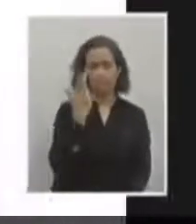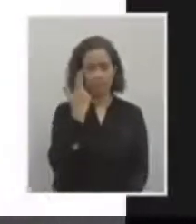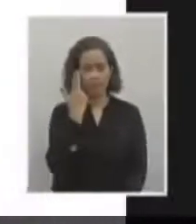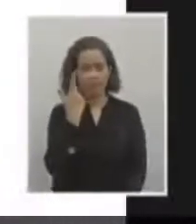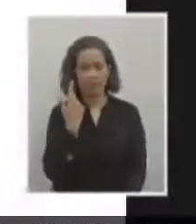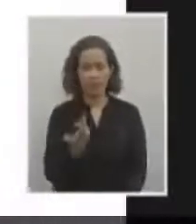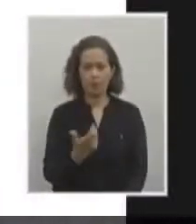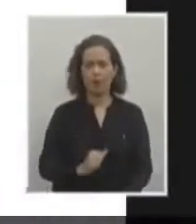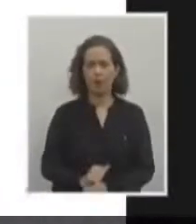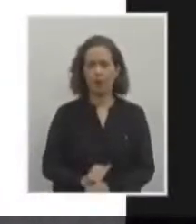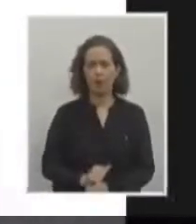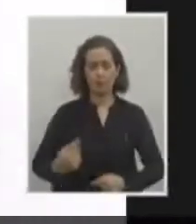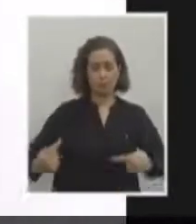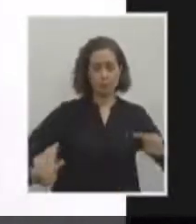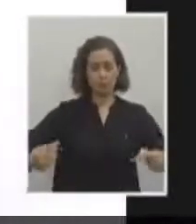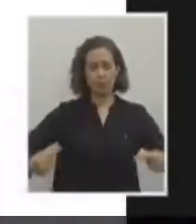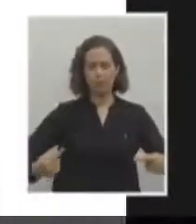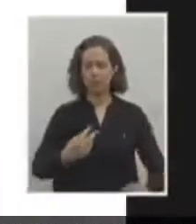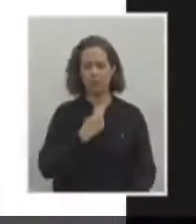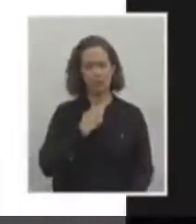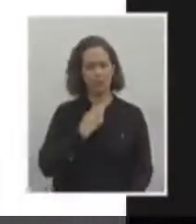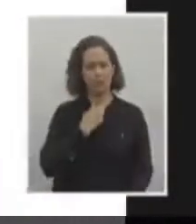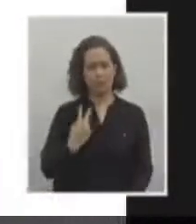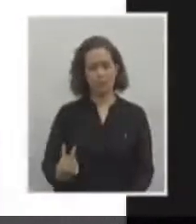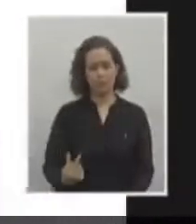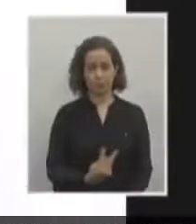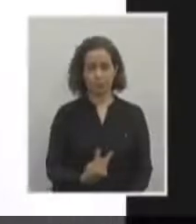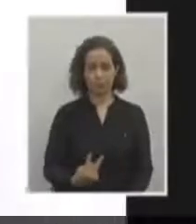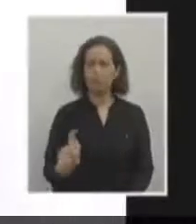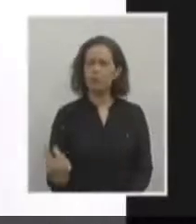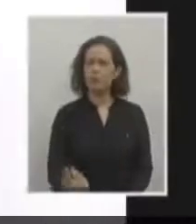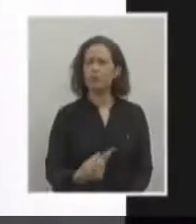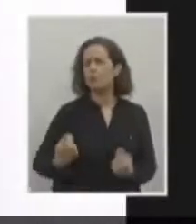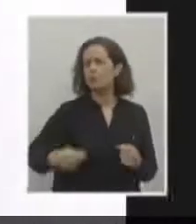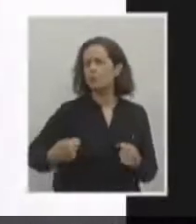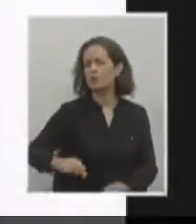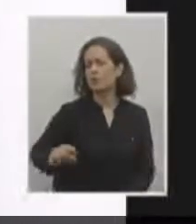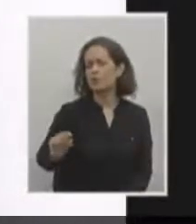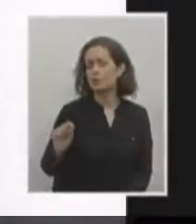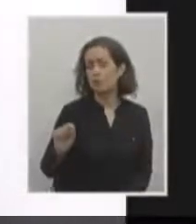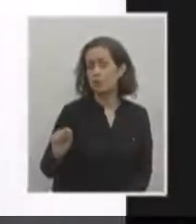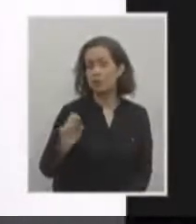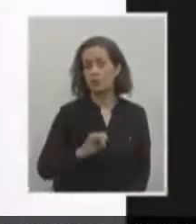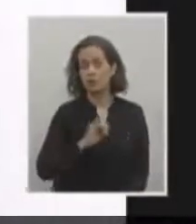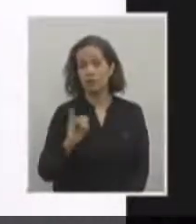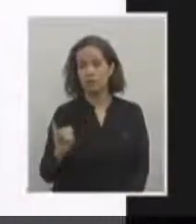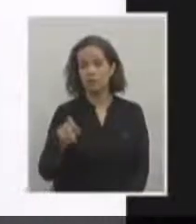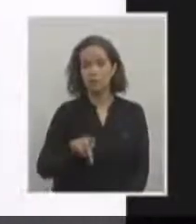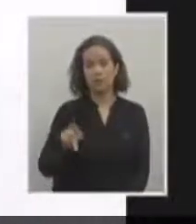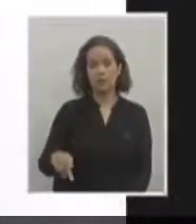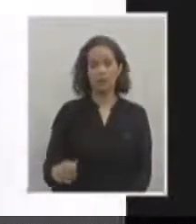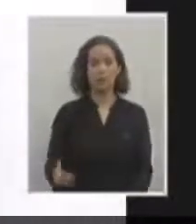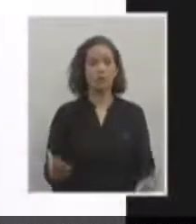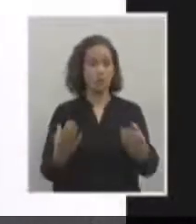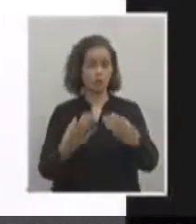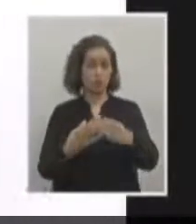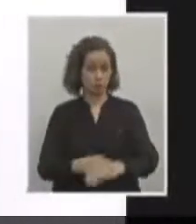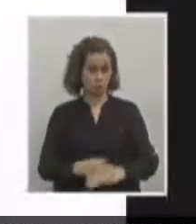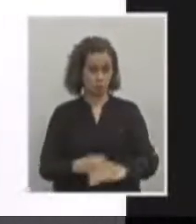um e outro. O que a gente precisa ter é o seguinte: quando o professor faz um concurso, é nomeado para aquele